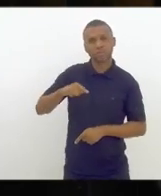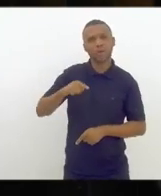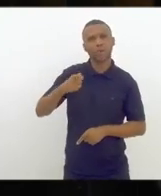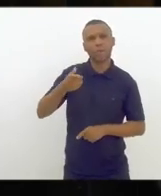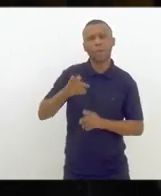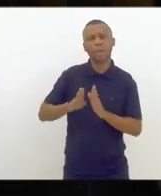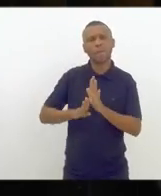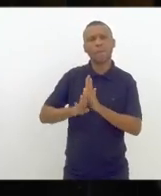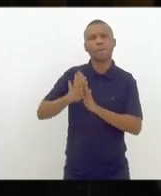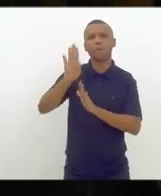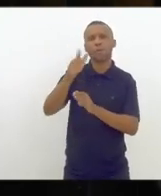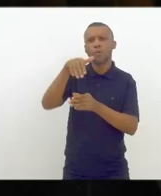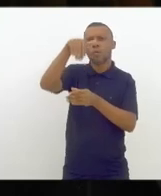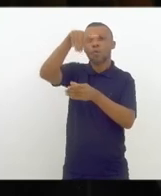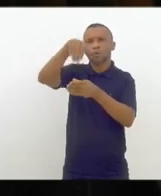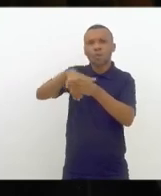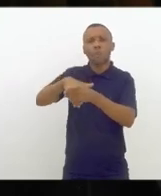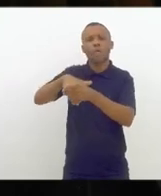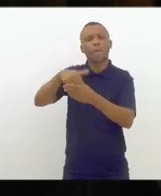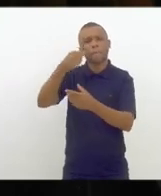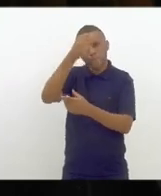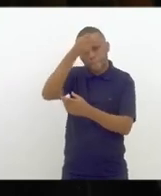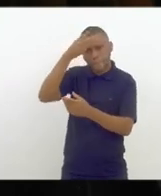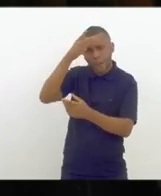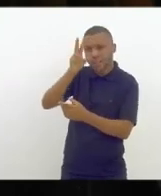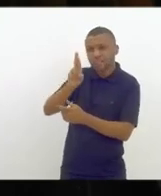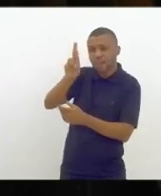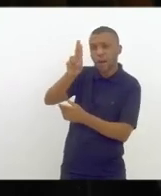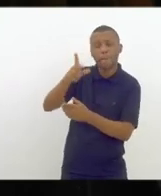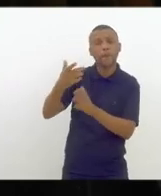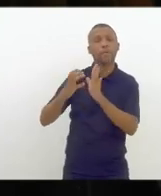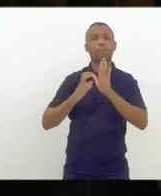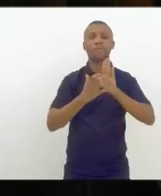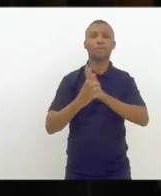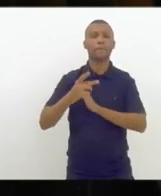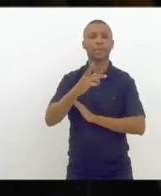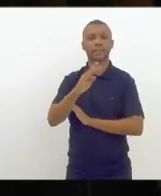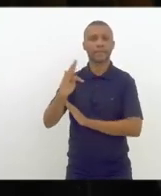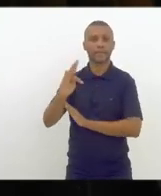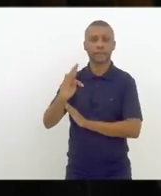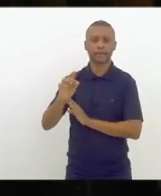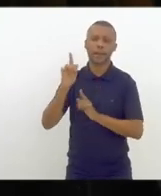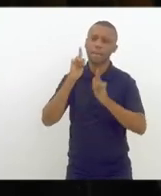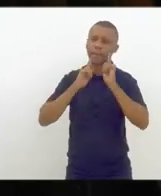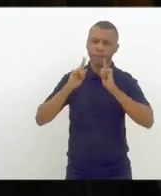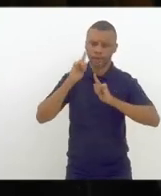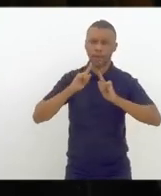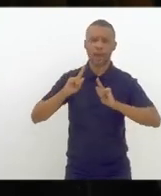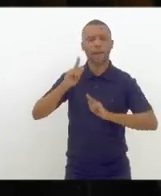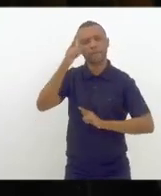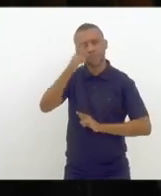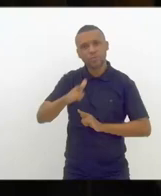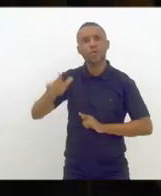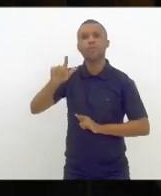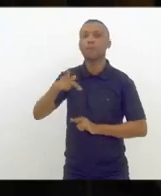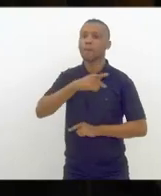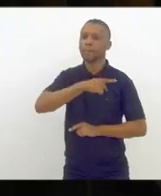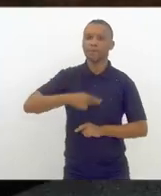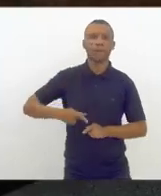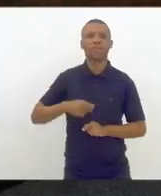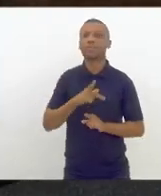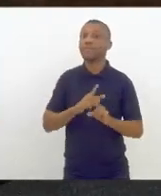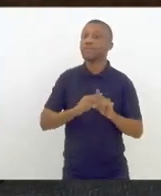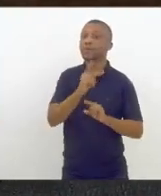mais votado na cidade comandada pelo PT, que é Maricá, deputado Anderson Moraes. Mais uma vez o presidente ganha